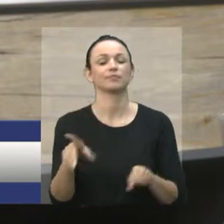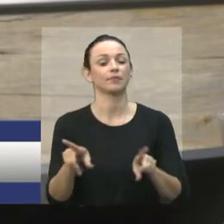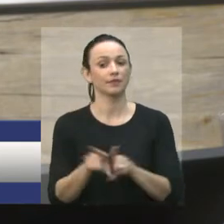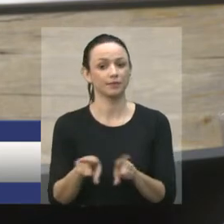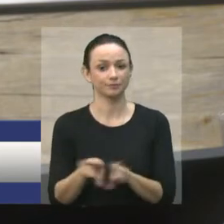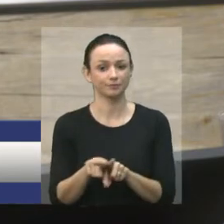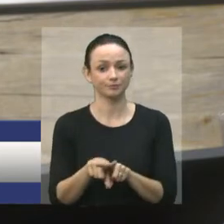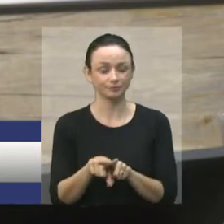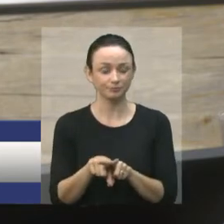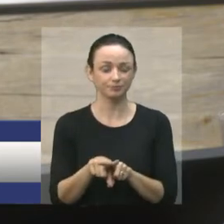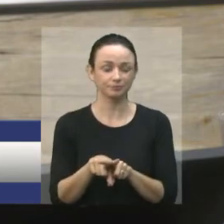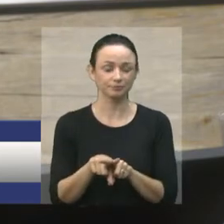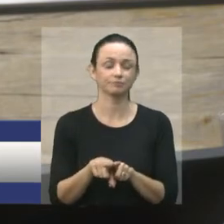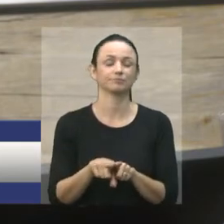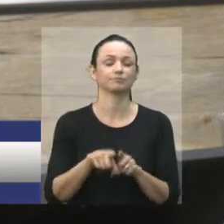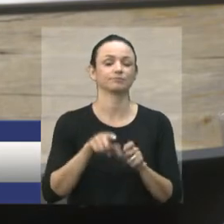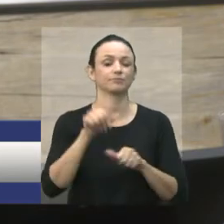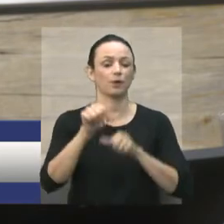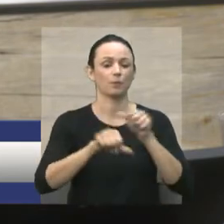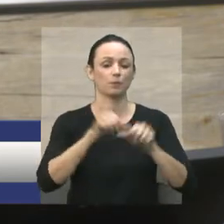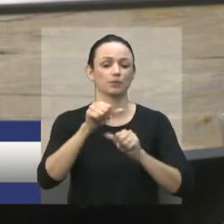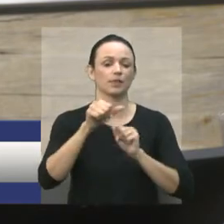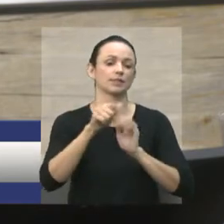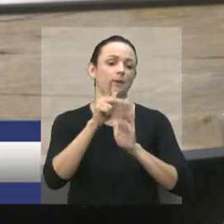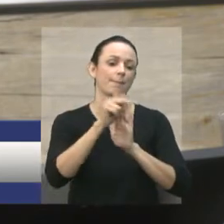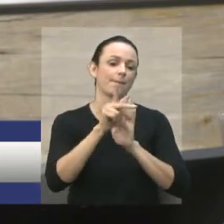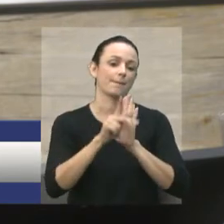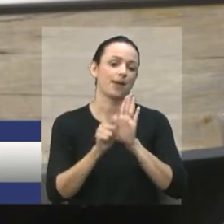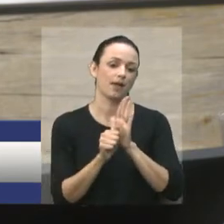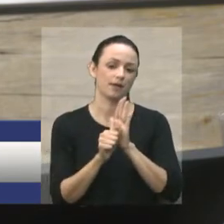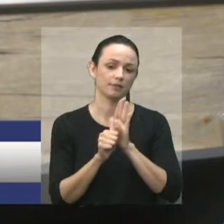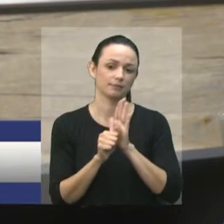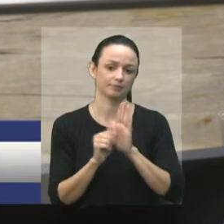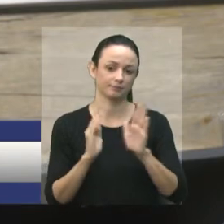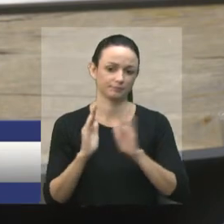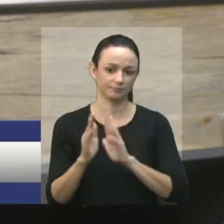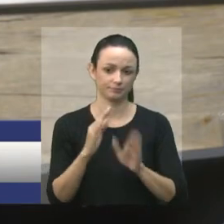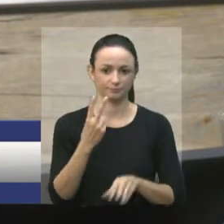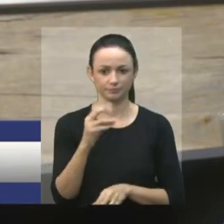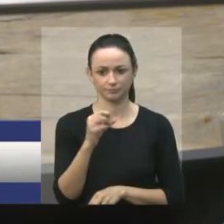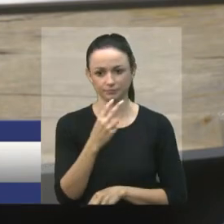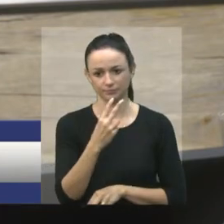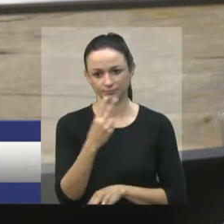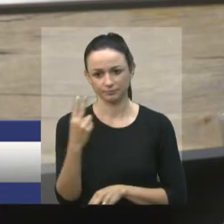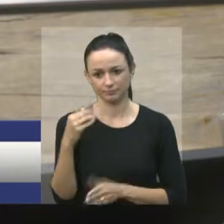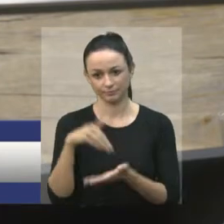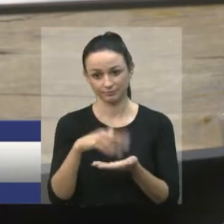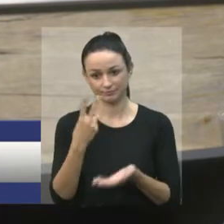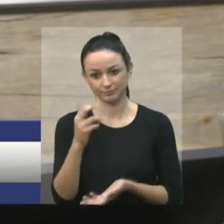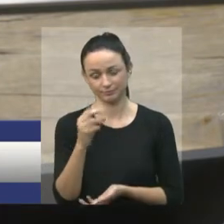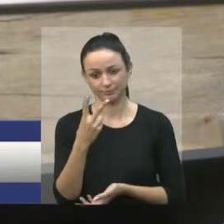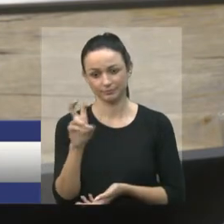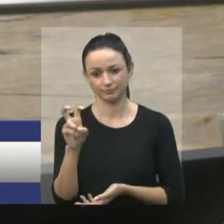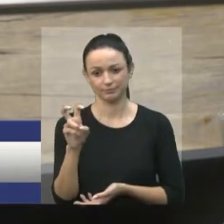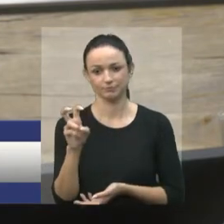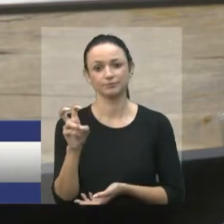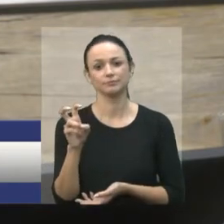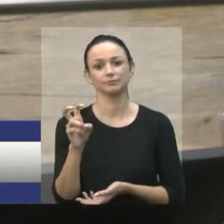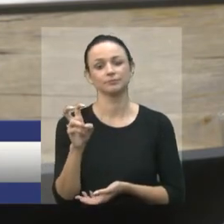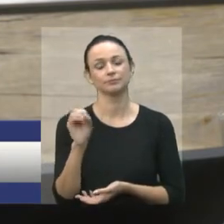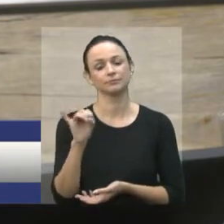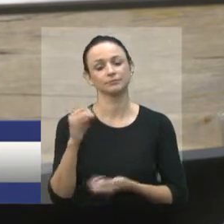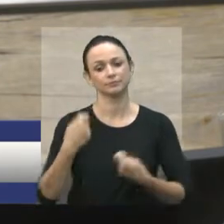2023, bem como promovidas as alterações no plano plurianual para o período de 2022 a 2025,